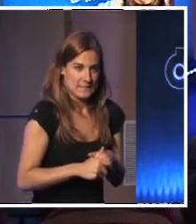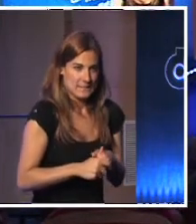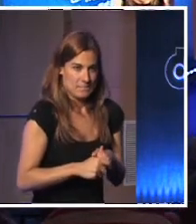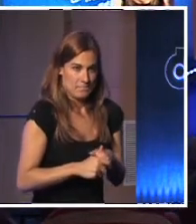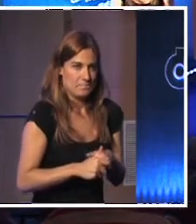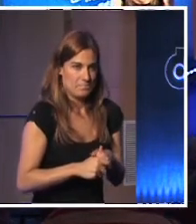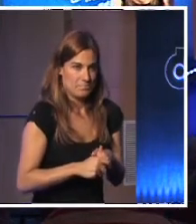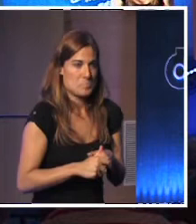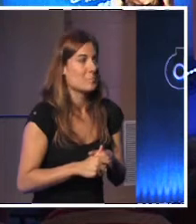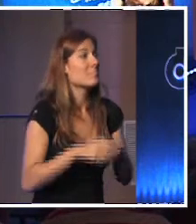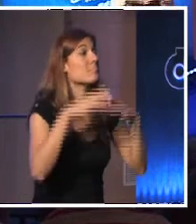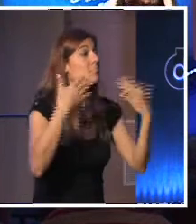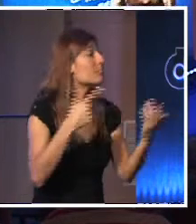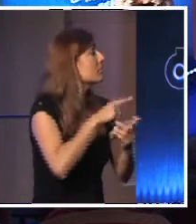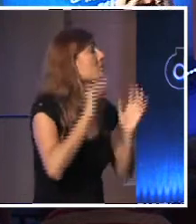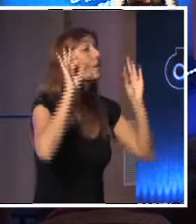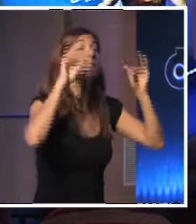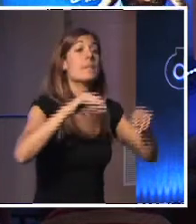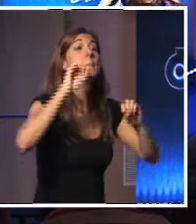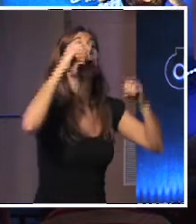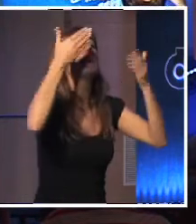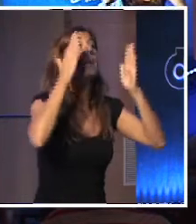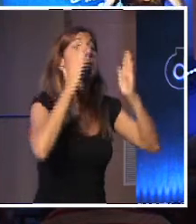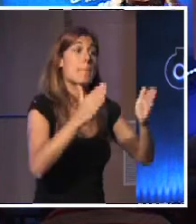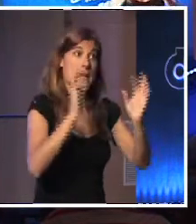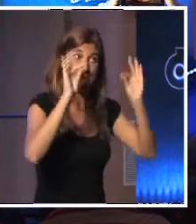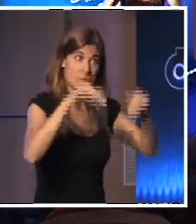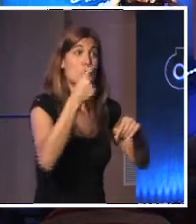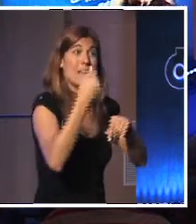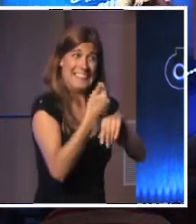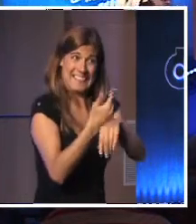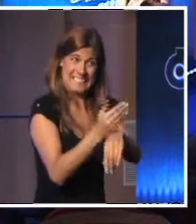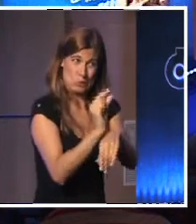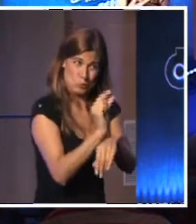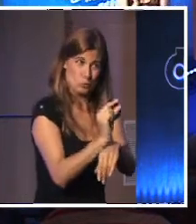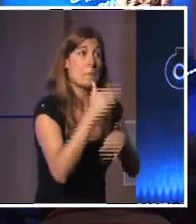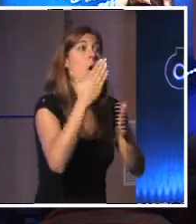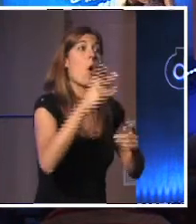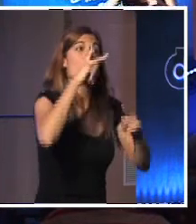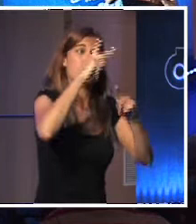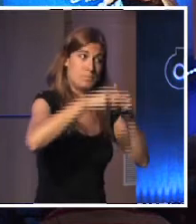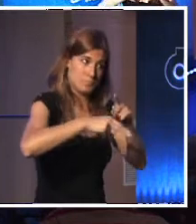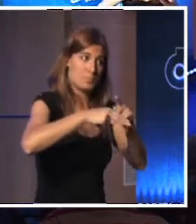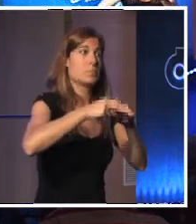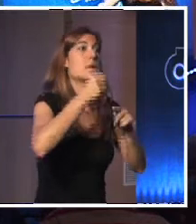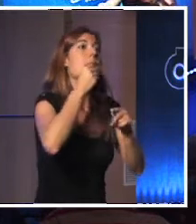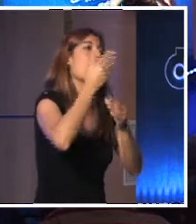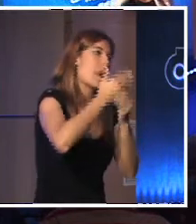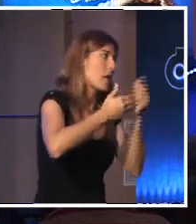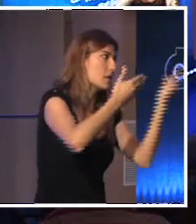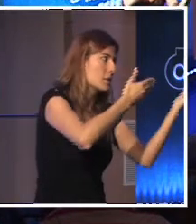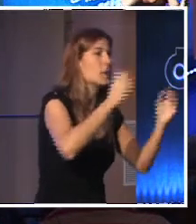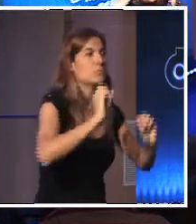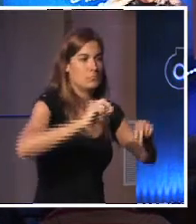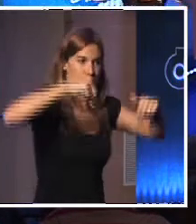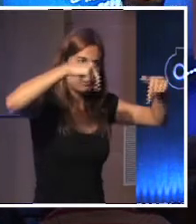E pronto, chegou ao final a nossa primeira parte. Estamos atrasados, portanto, temos agora um coffee break, uma altura para descansarmos um bocadinho, para